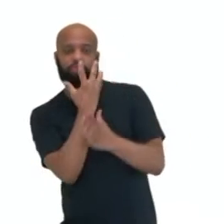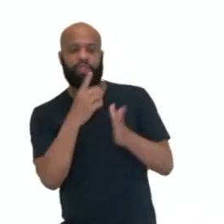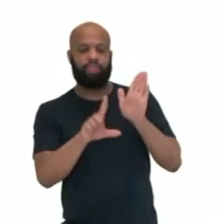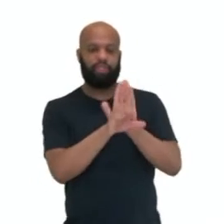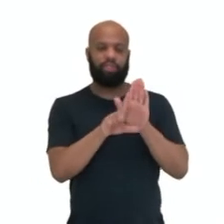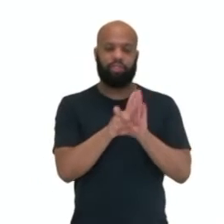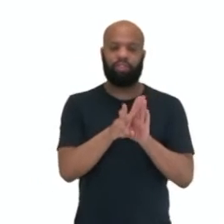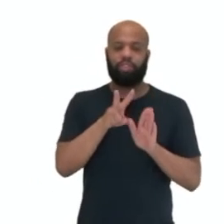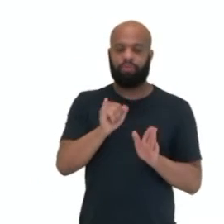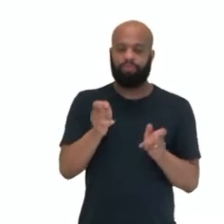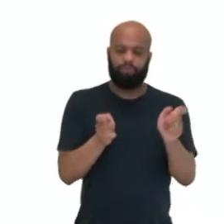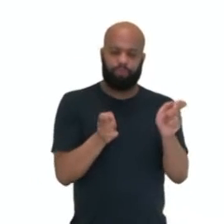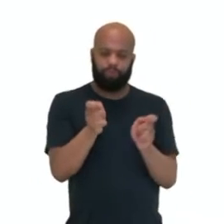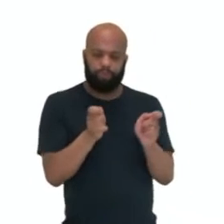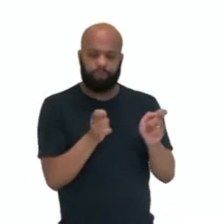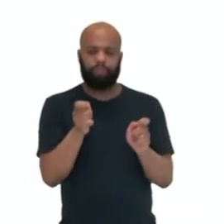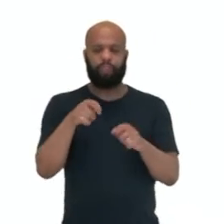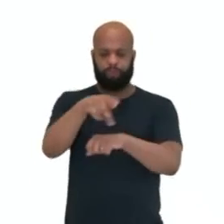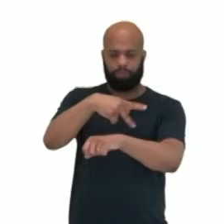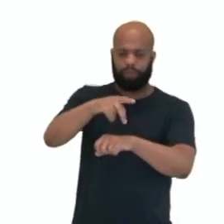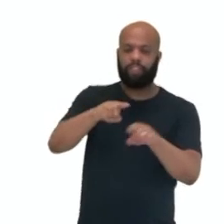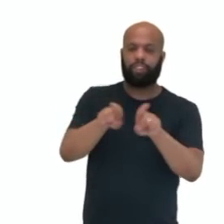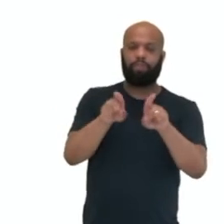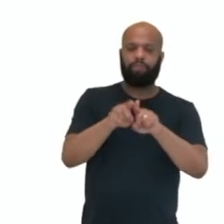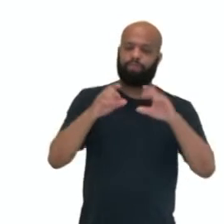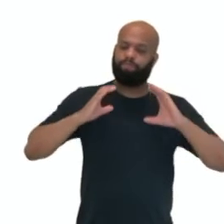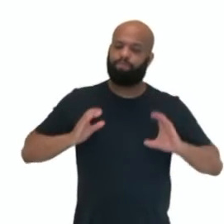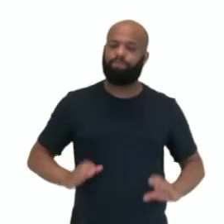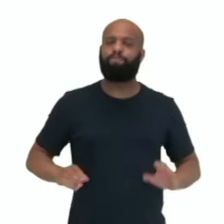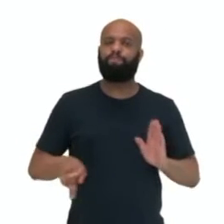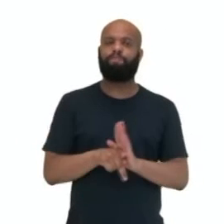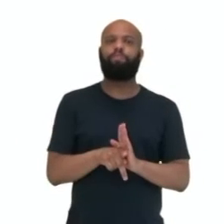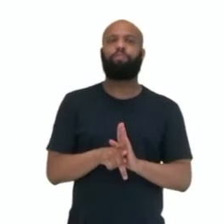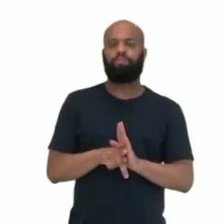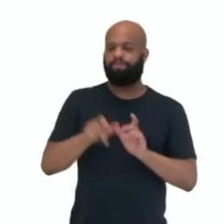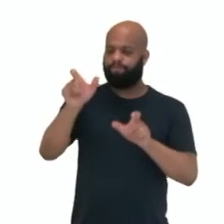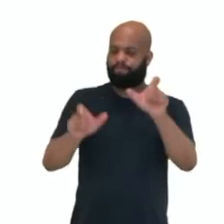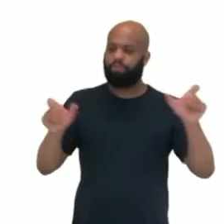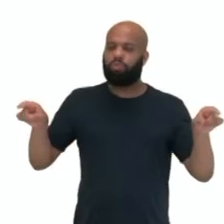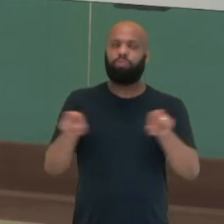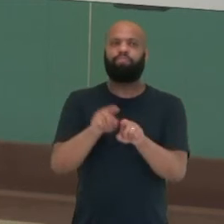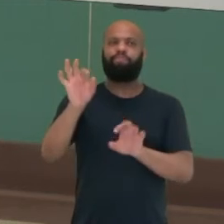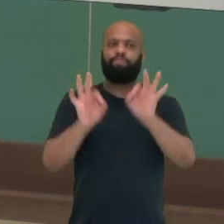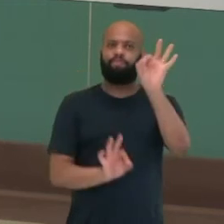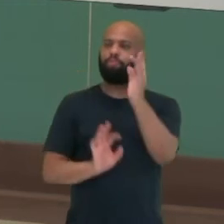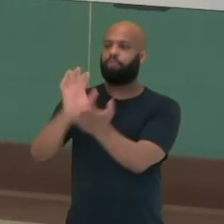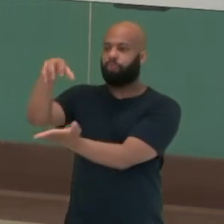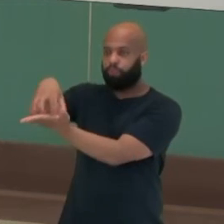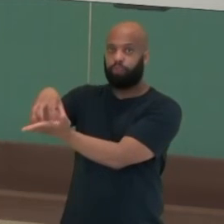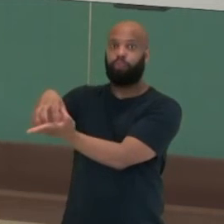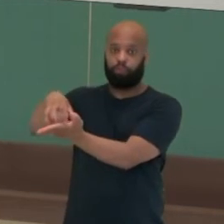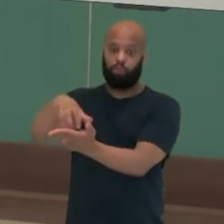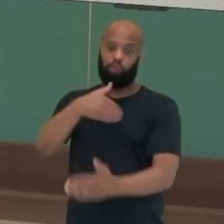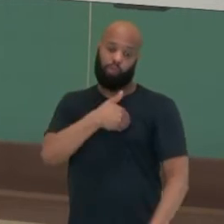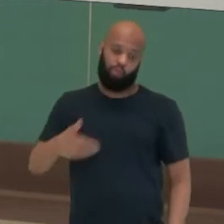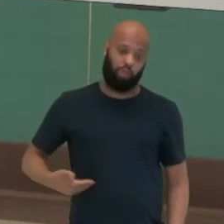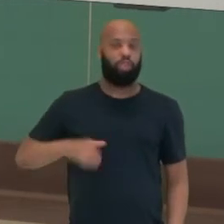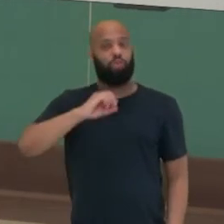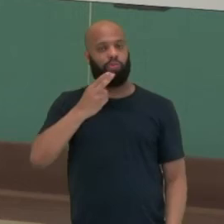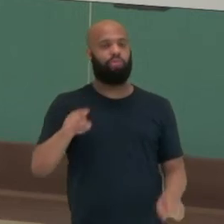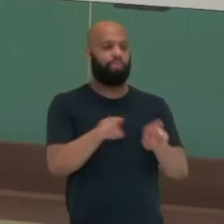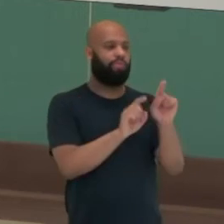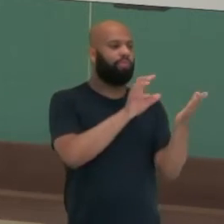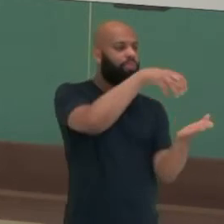regular o Estado, a conduta dos cidadãos e das organizações públicas e privadas. Como representantes na